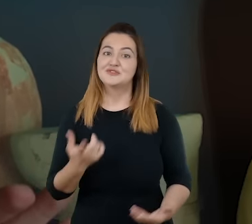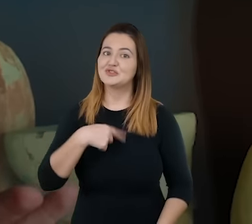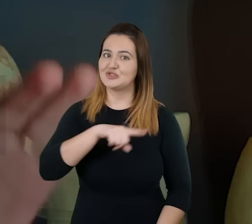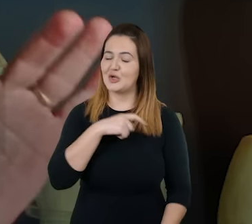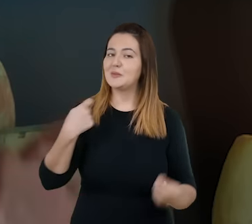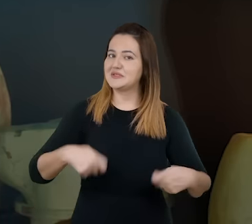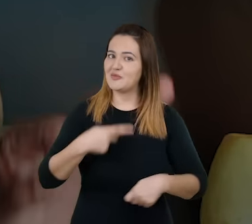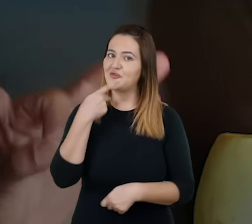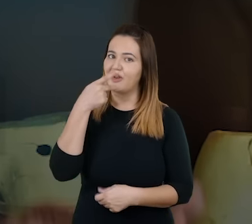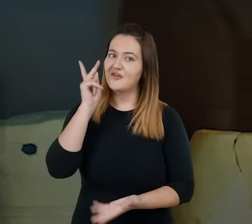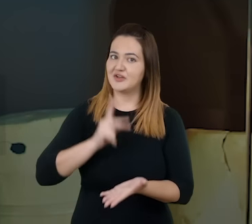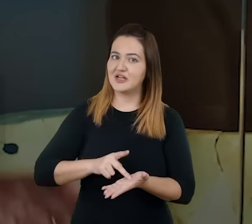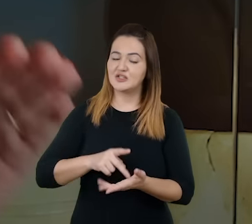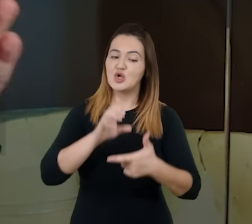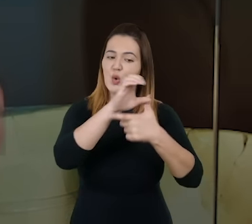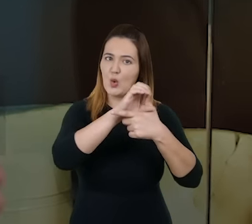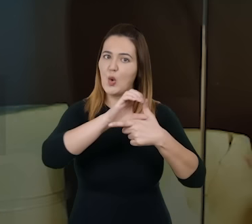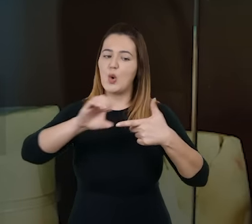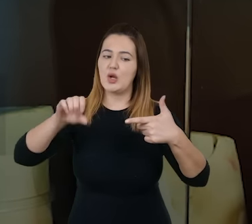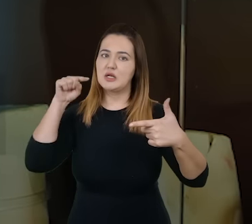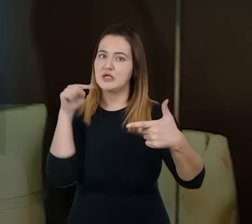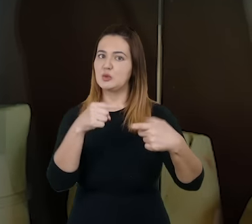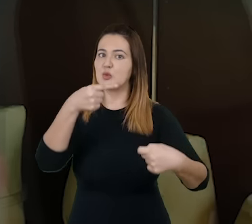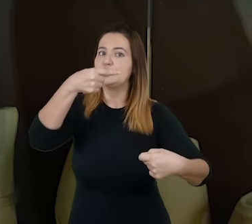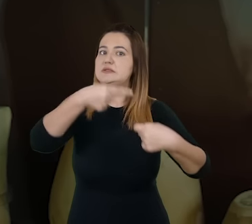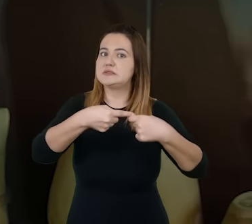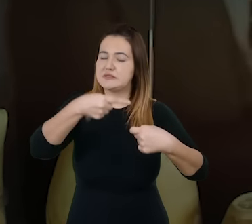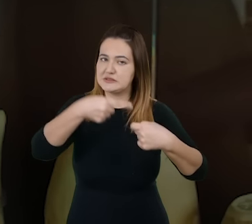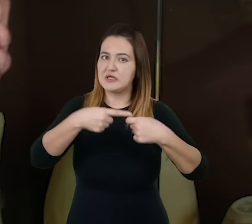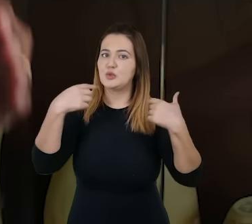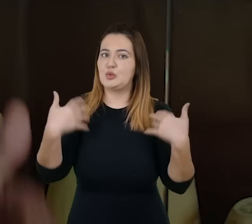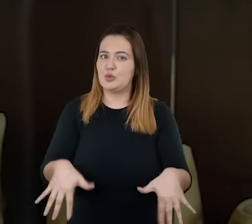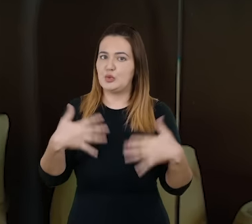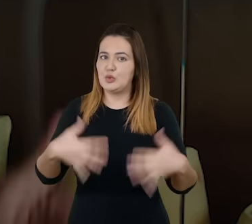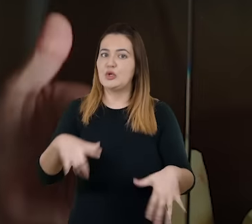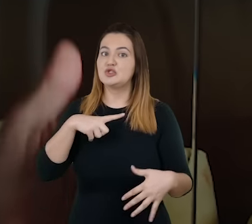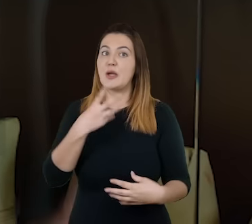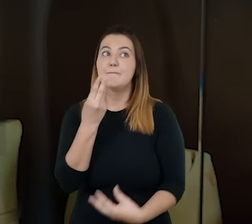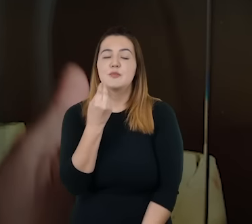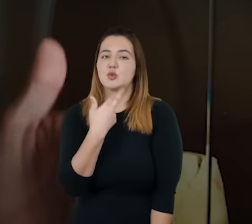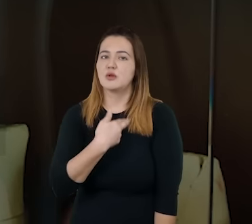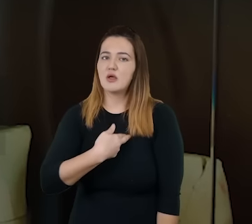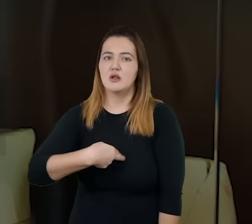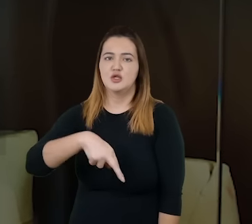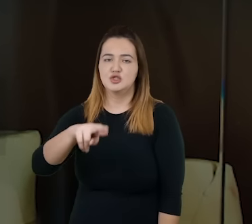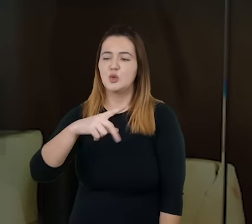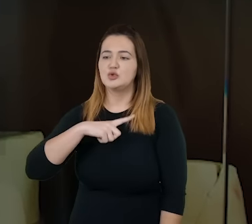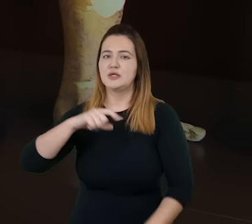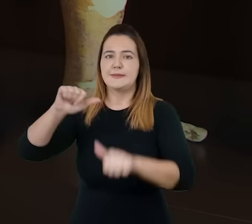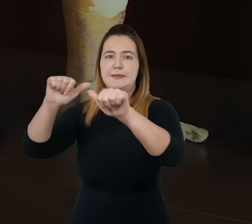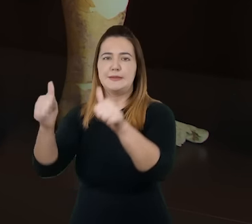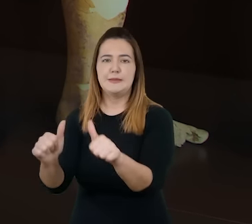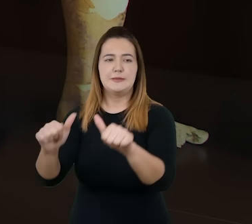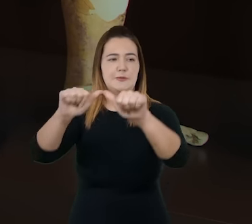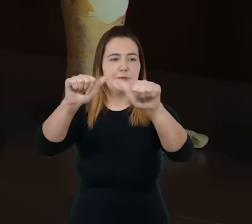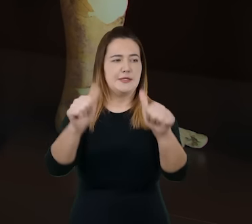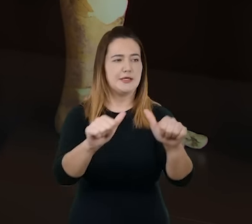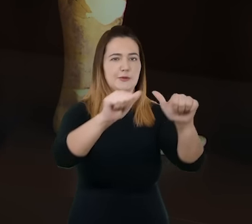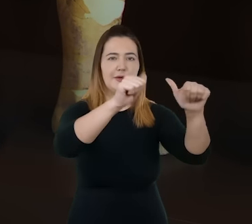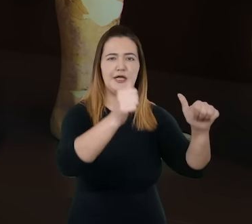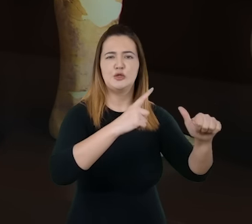coisa que devemos admitir, é que Corinto era uma cidade com muito sentimento religioso. Tanto é que você